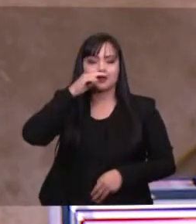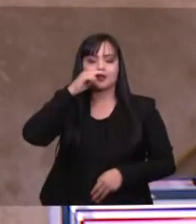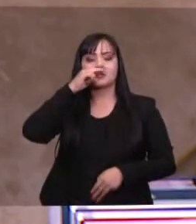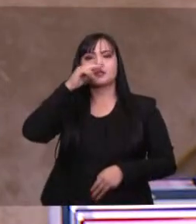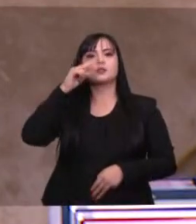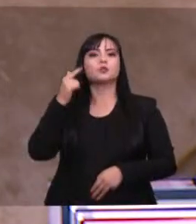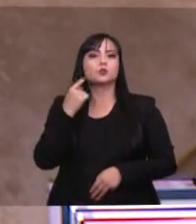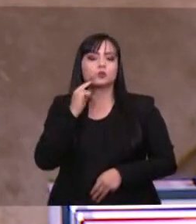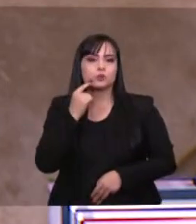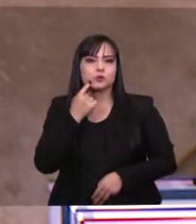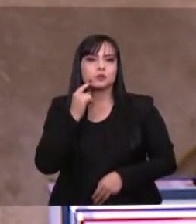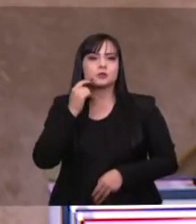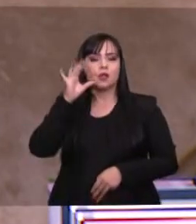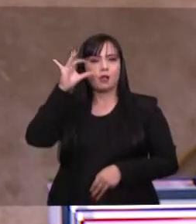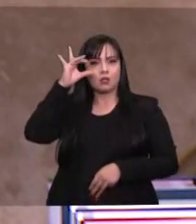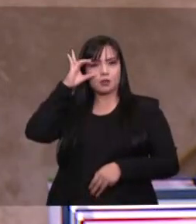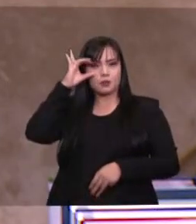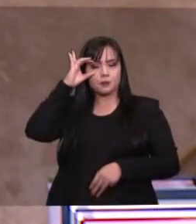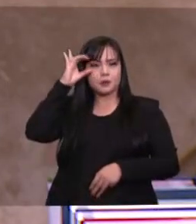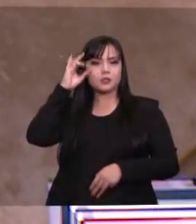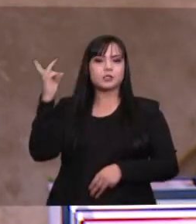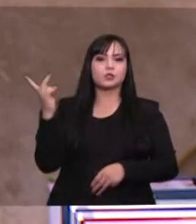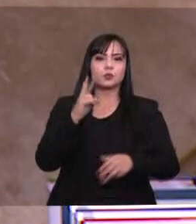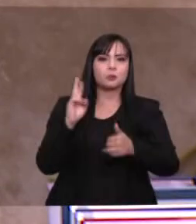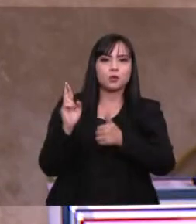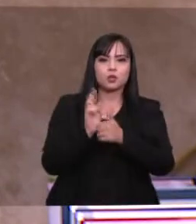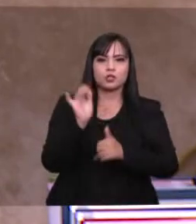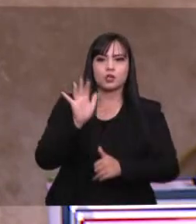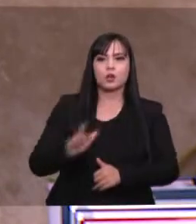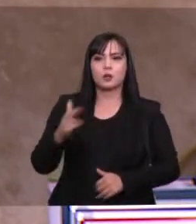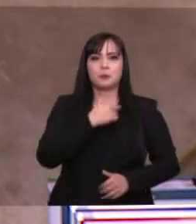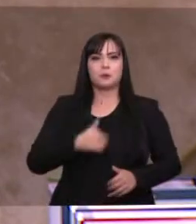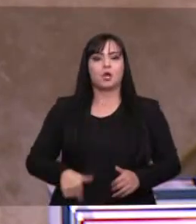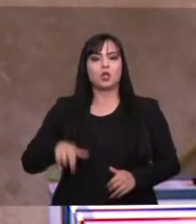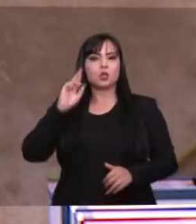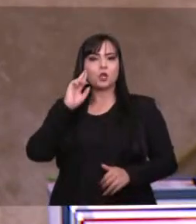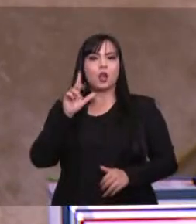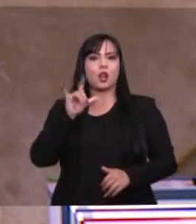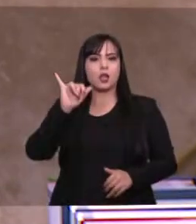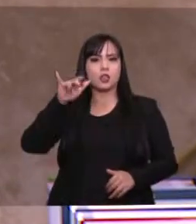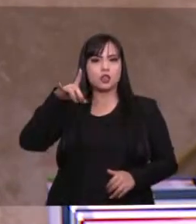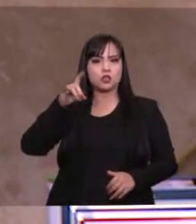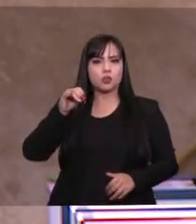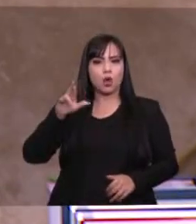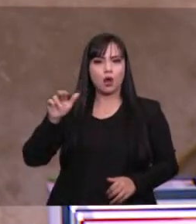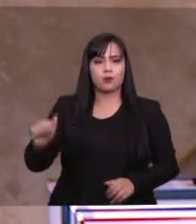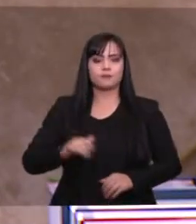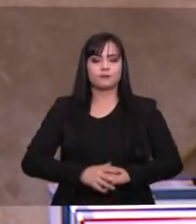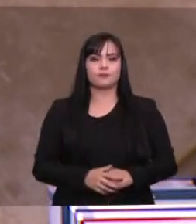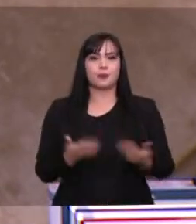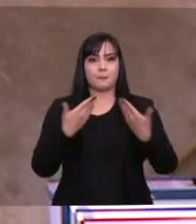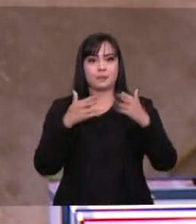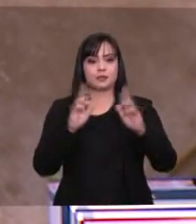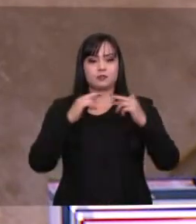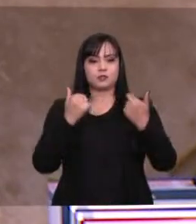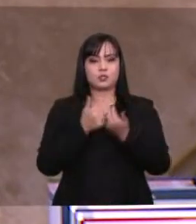Nunes Marques e André Mendonça vice procuradora Geral da República Doutora lindora Maria Araújo